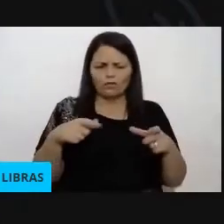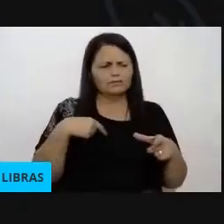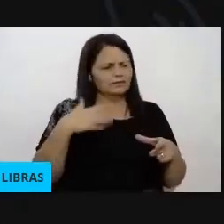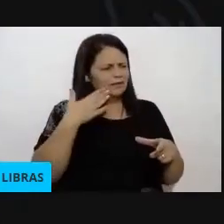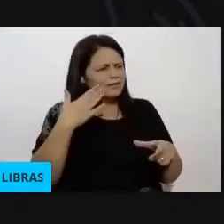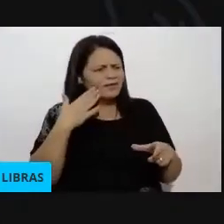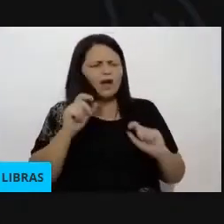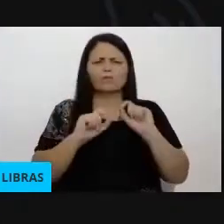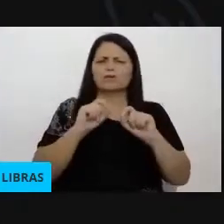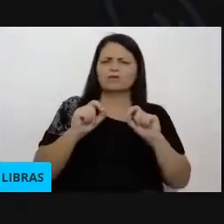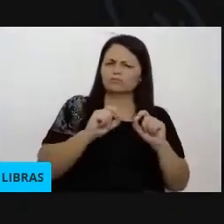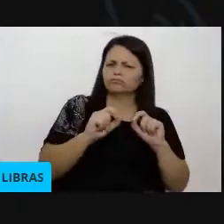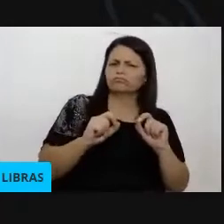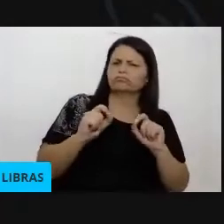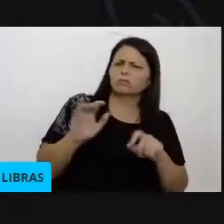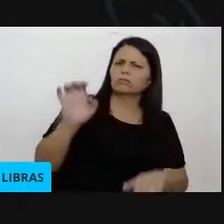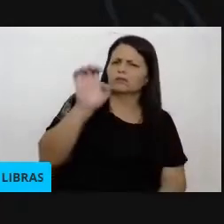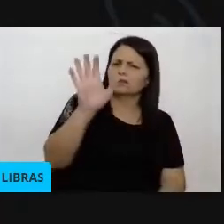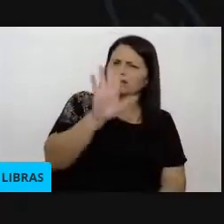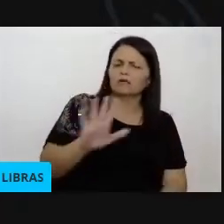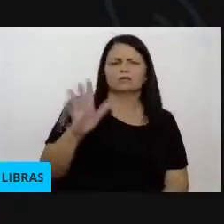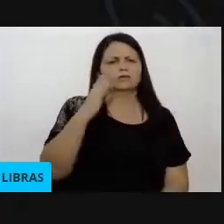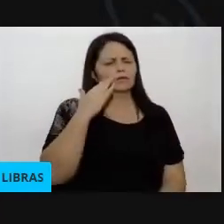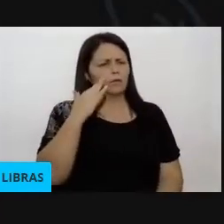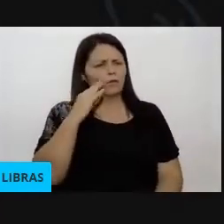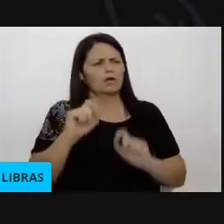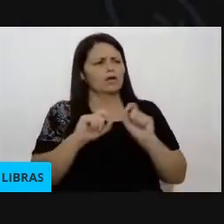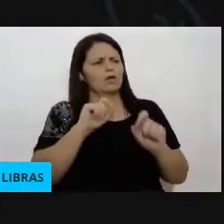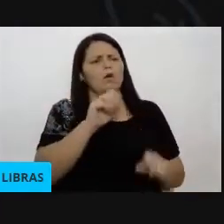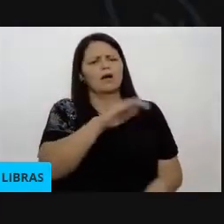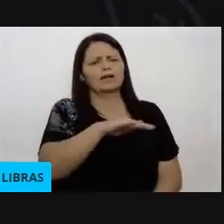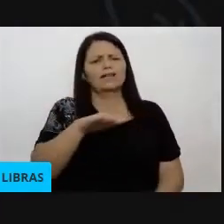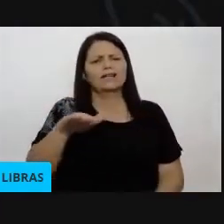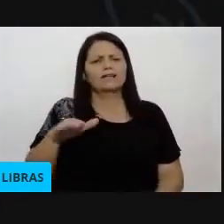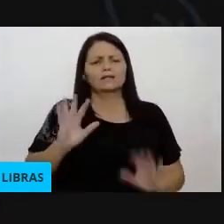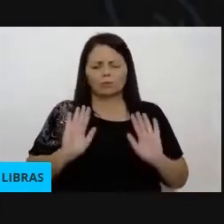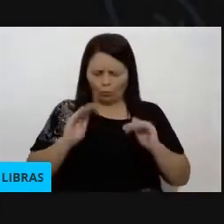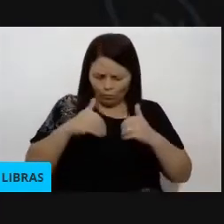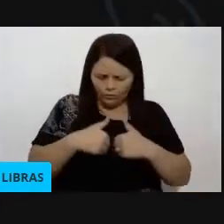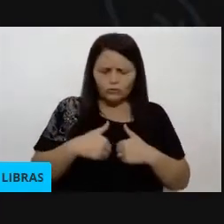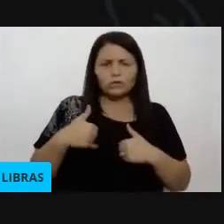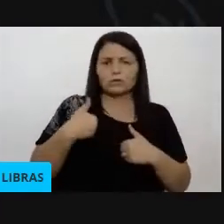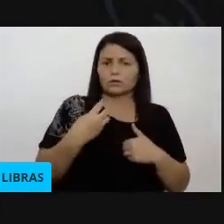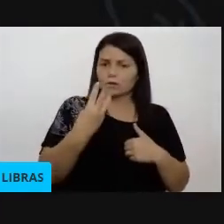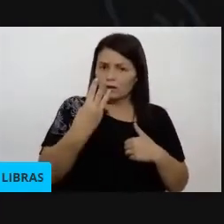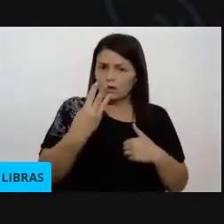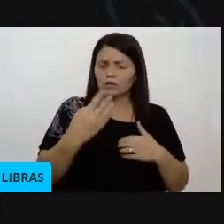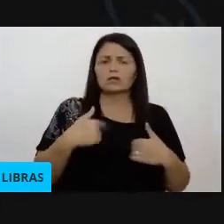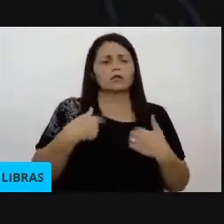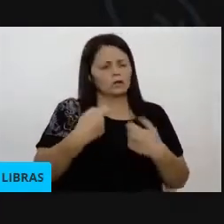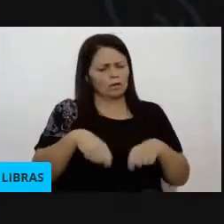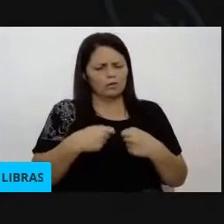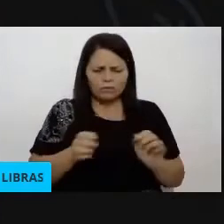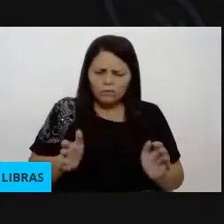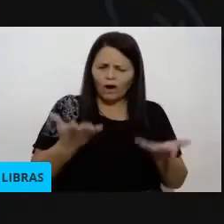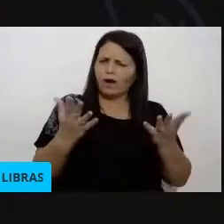reconhecer isso. Você imagina para uma criança com autismo, de 3 anos de idade, que eu preciso